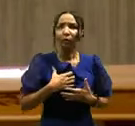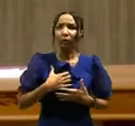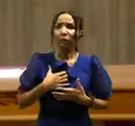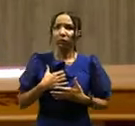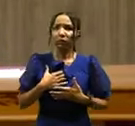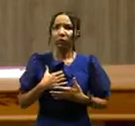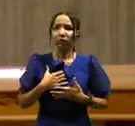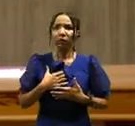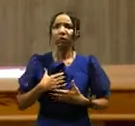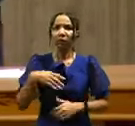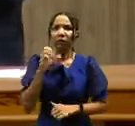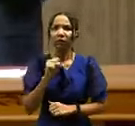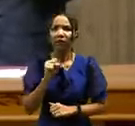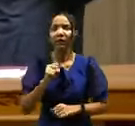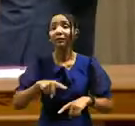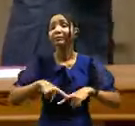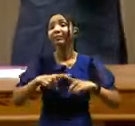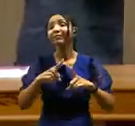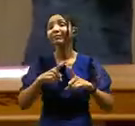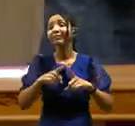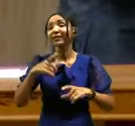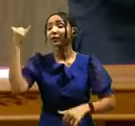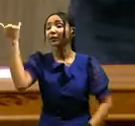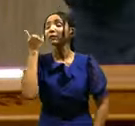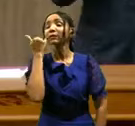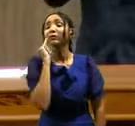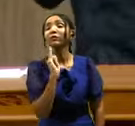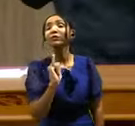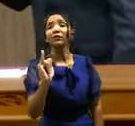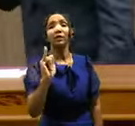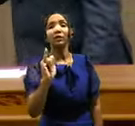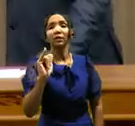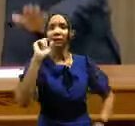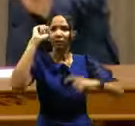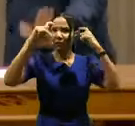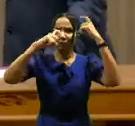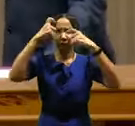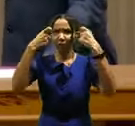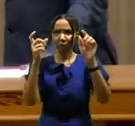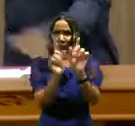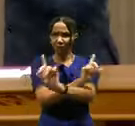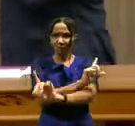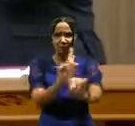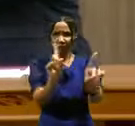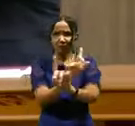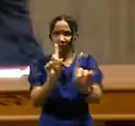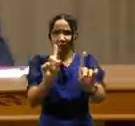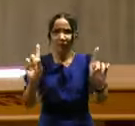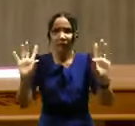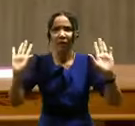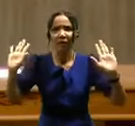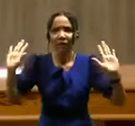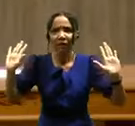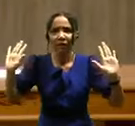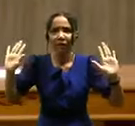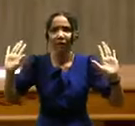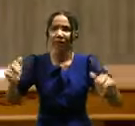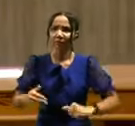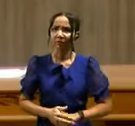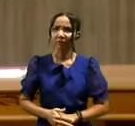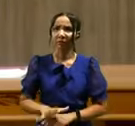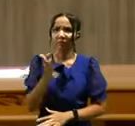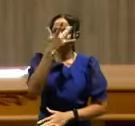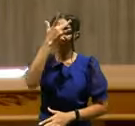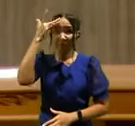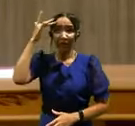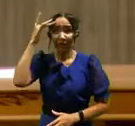incomodam mas eu tenho um recado de Deus esta noite se incomode não Que deserto ninguém muda